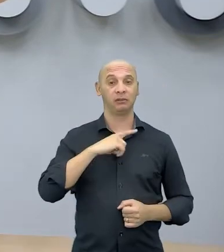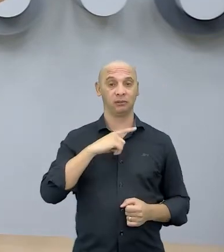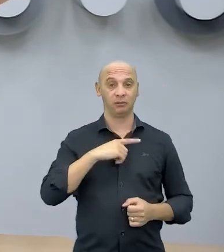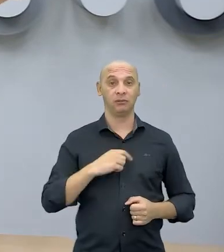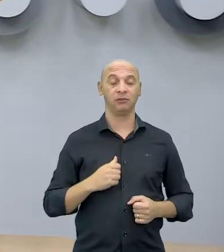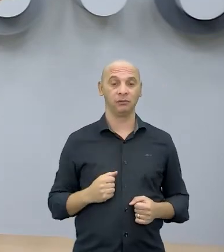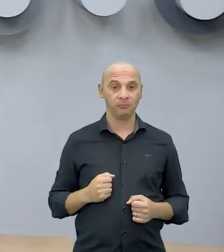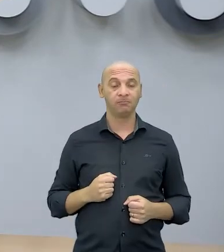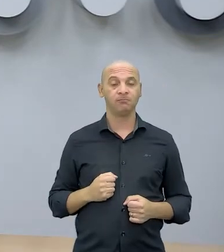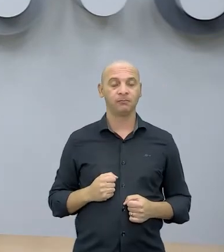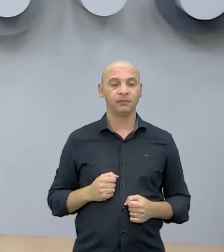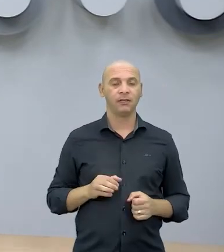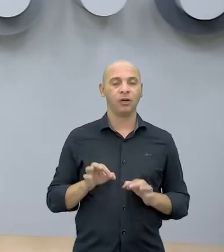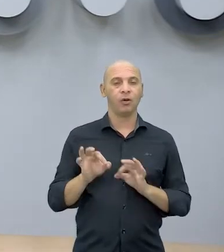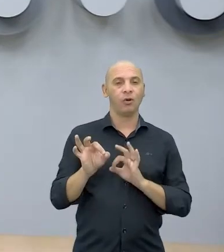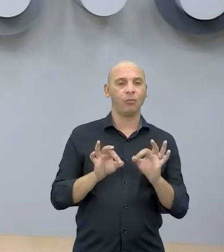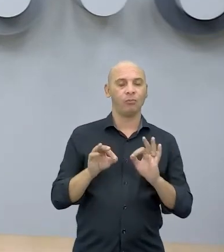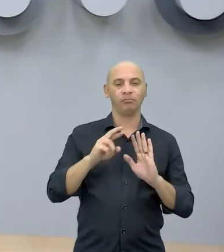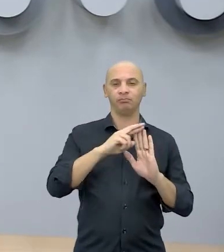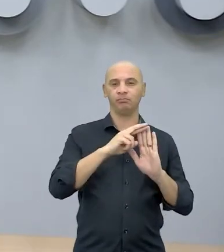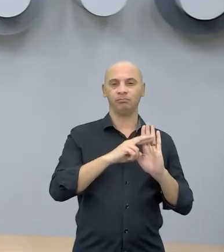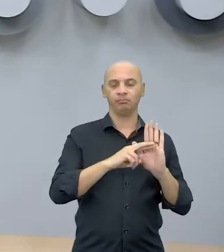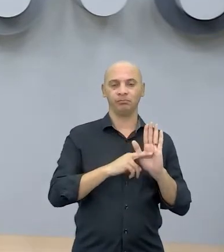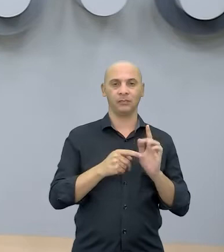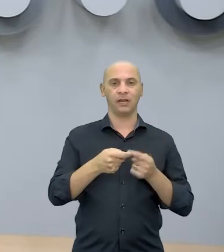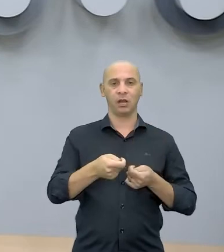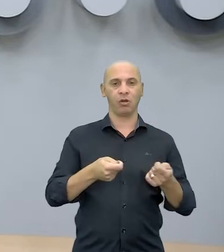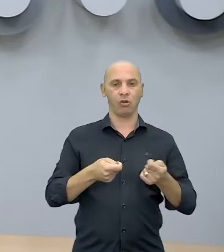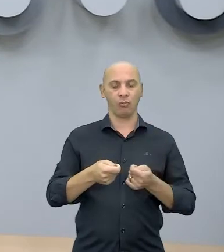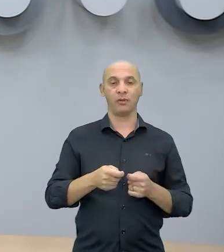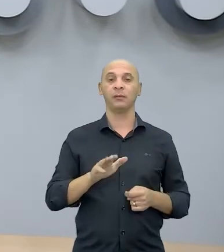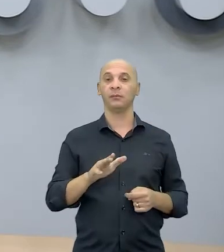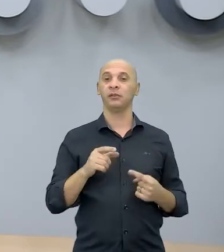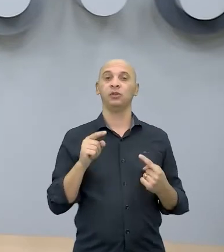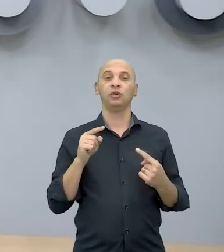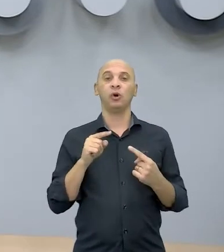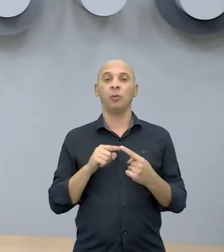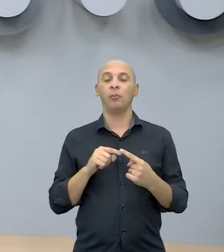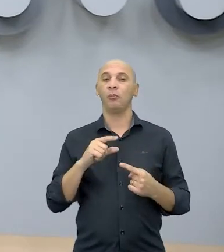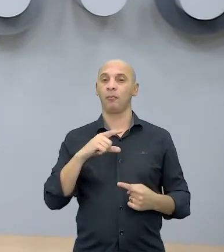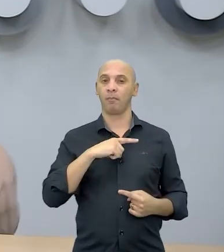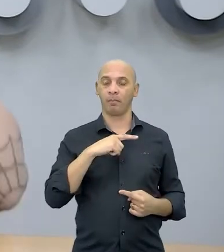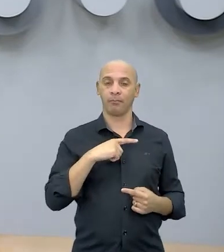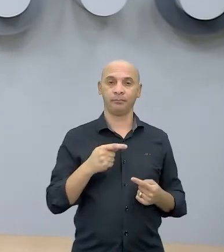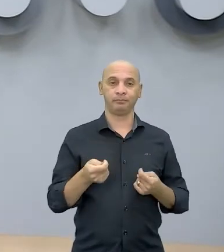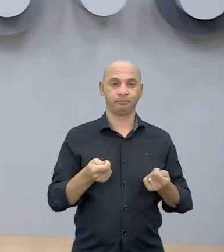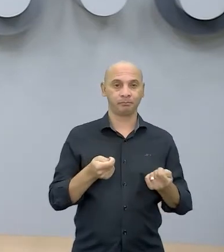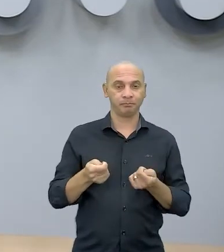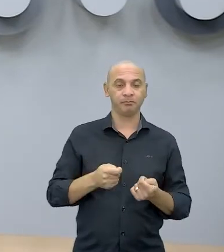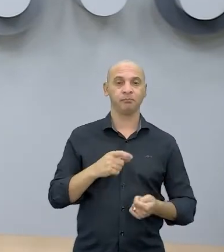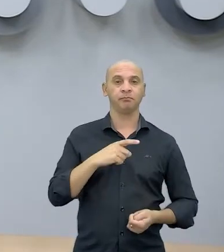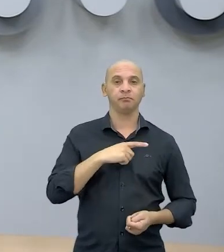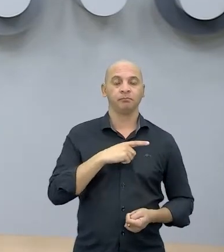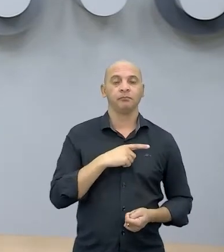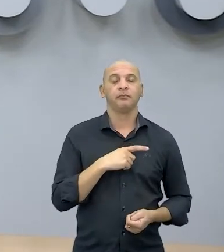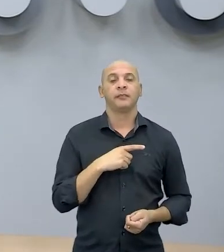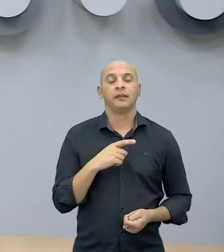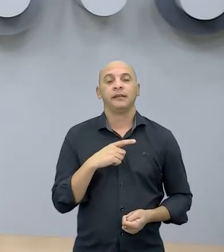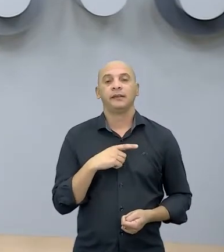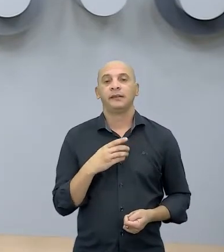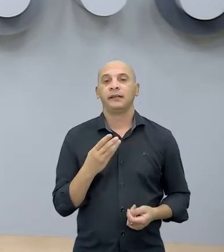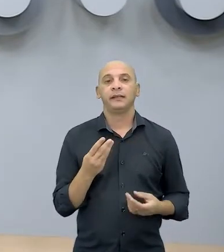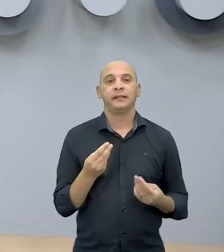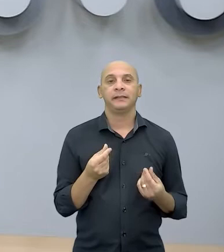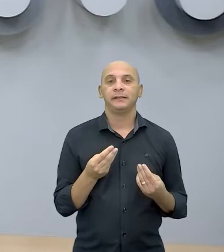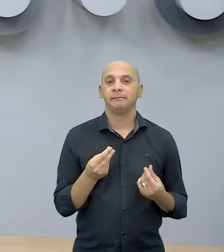regular a economia, né? Então, essa concepção, né, de economia, de que haveria